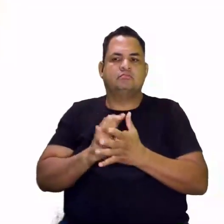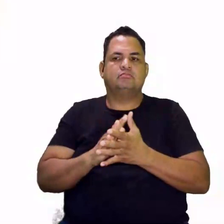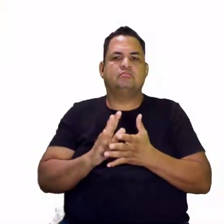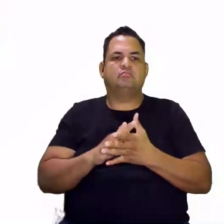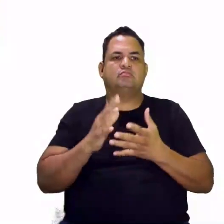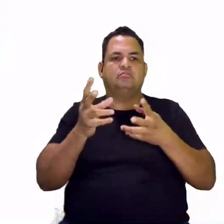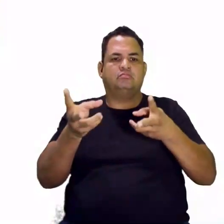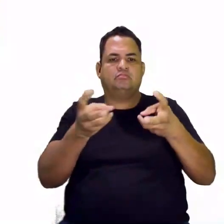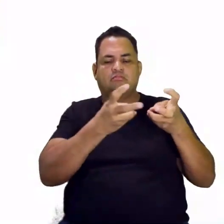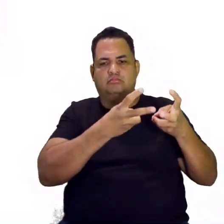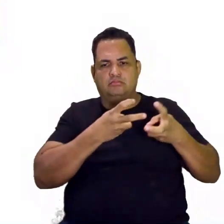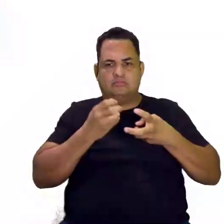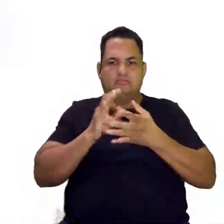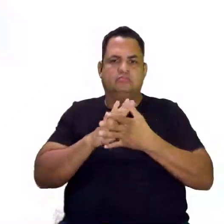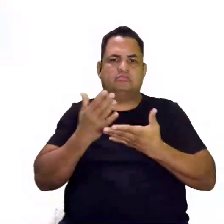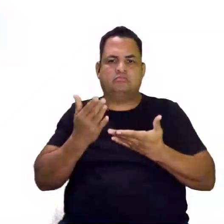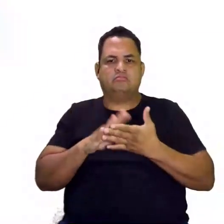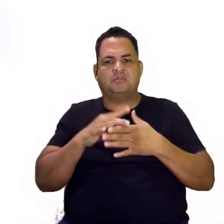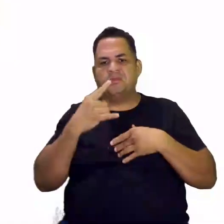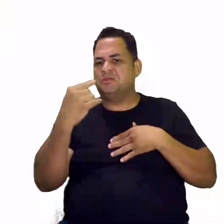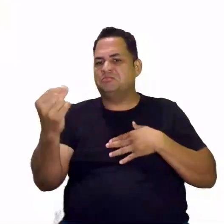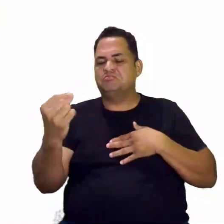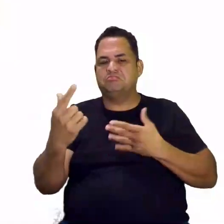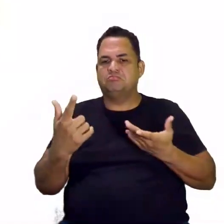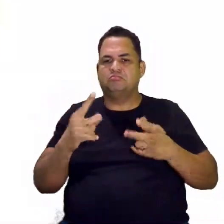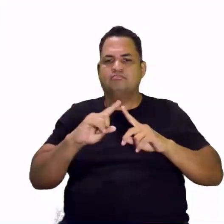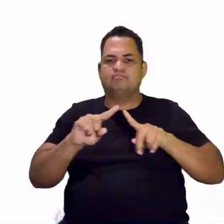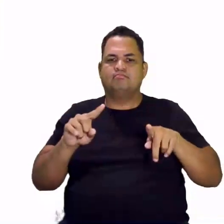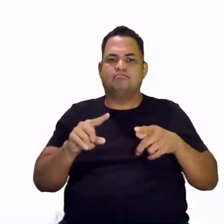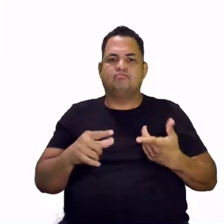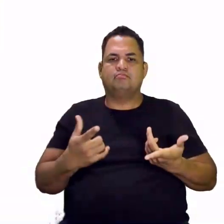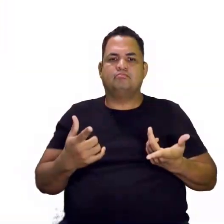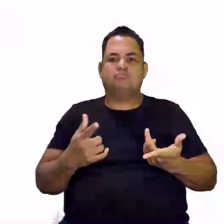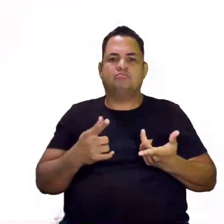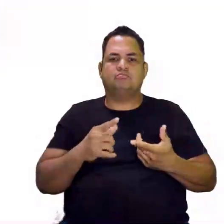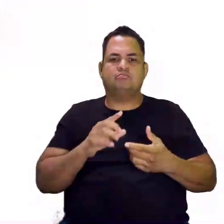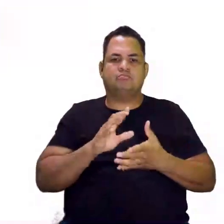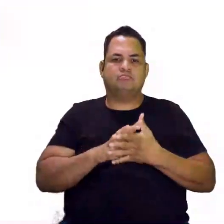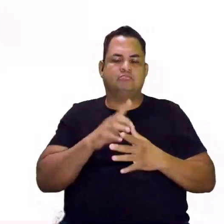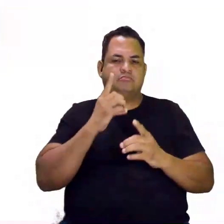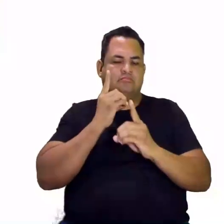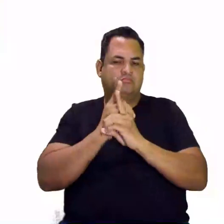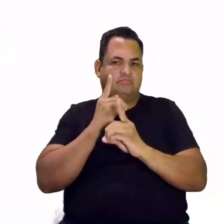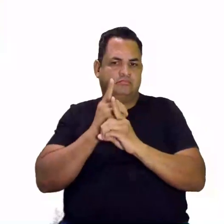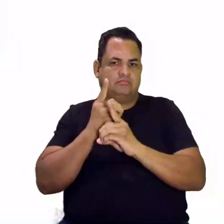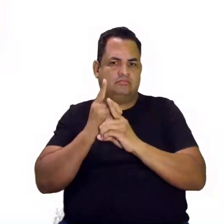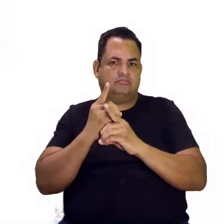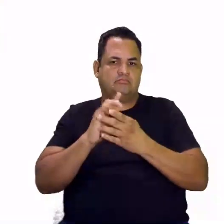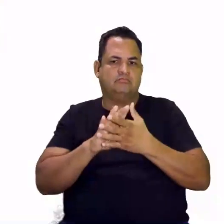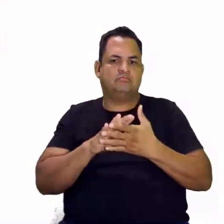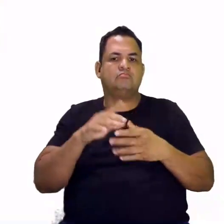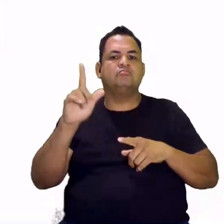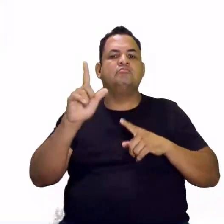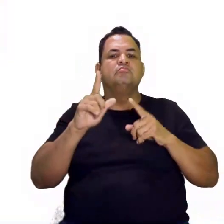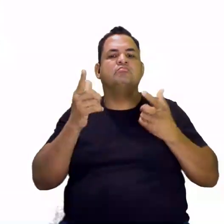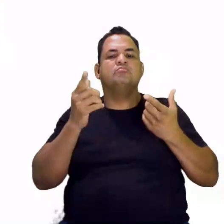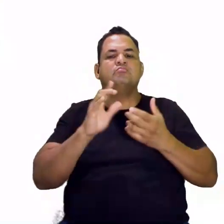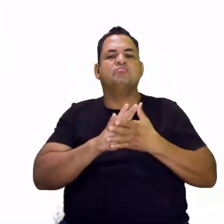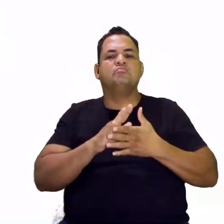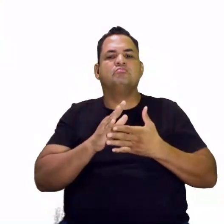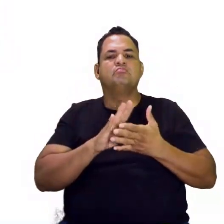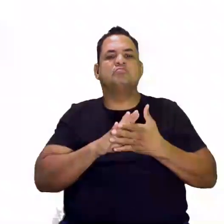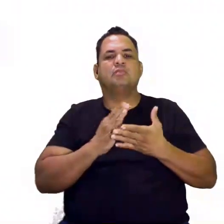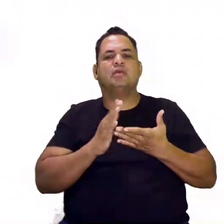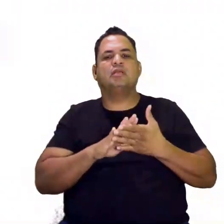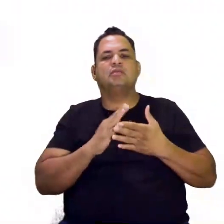ações exploratórias. Eles vão tentar fugir de qualquer forma. Por isso que a gente encontra aí, tem achado muito, né? Noticiários, onças aparecendo em